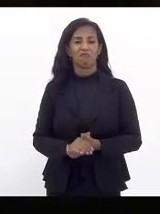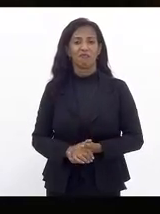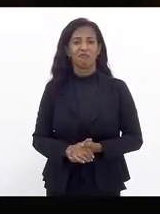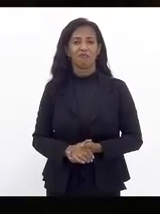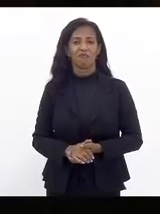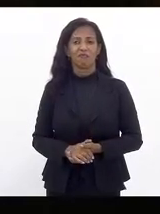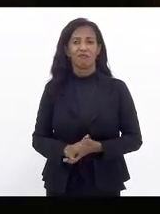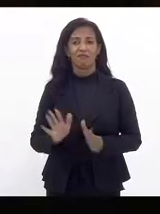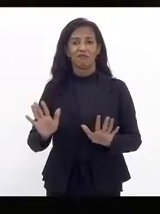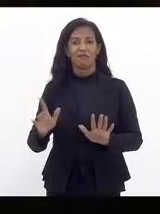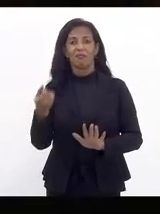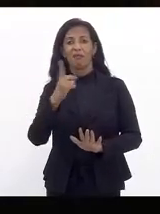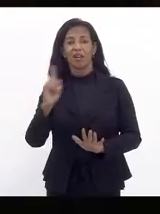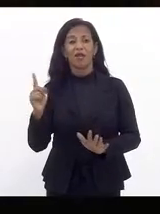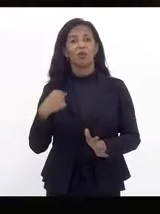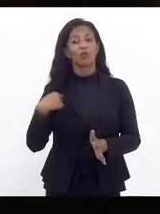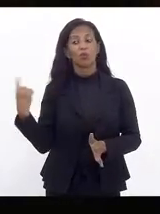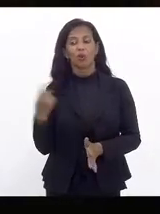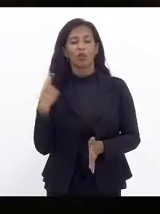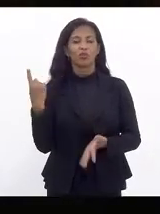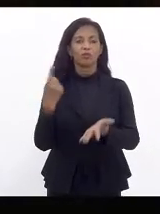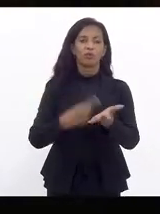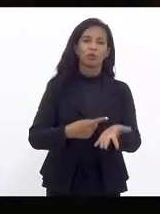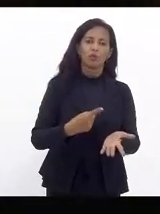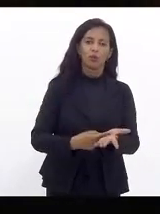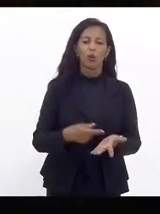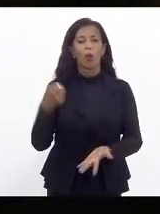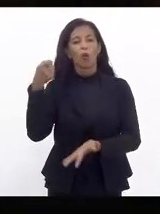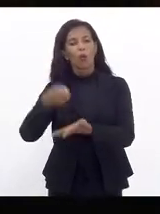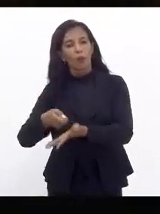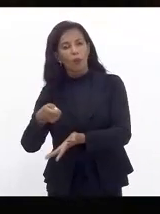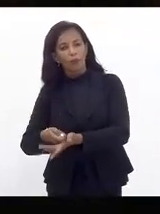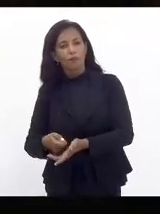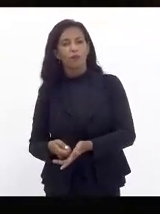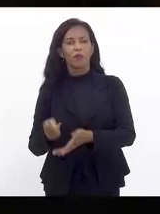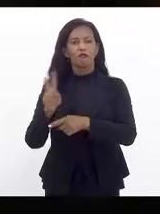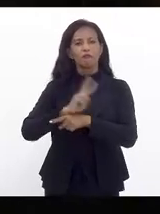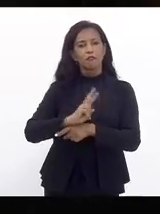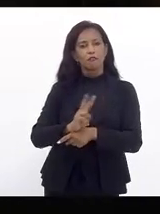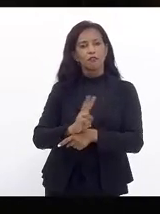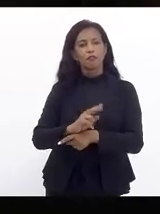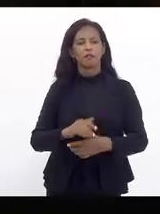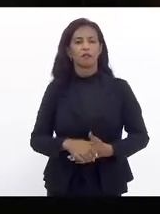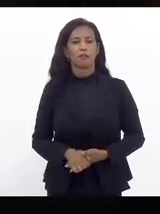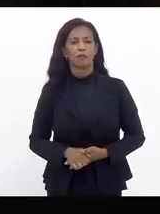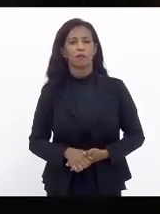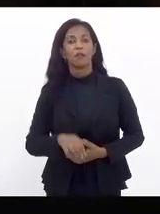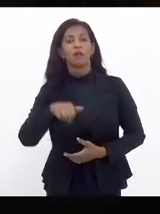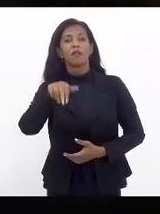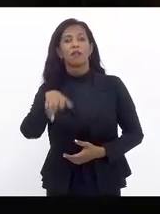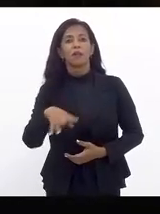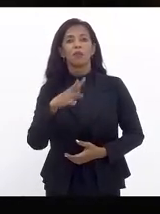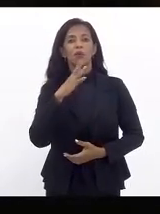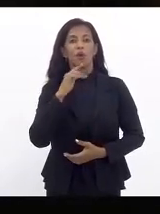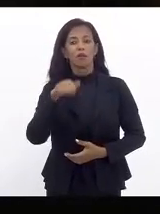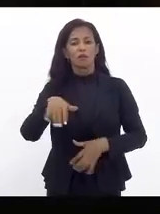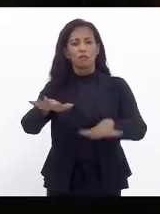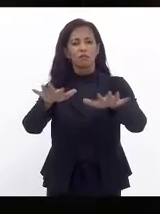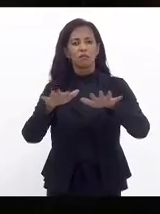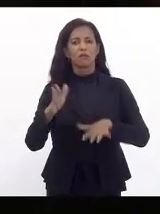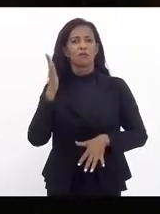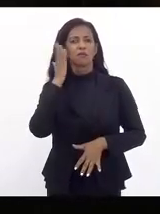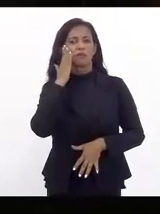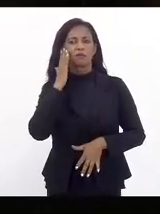não, nós somos comprometidos, cobramos, fiscalizamos. Quem me conhece aqui no plenário sabe